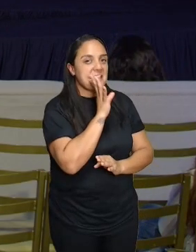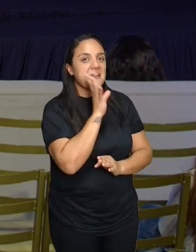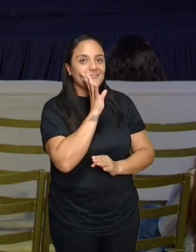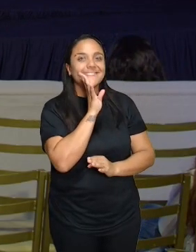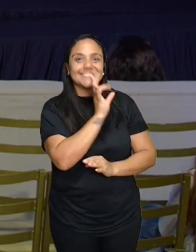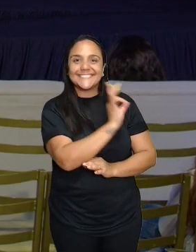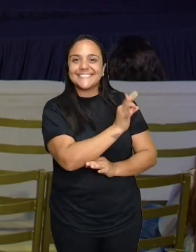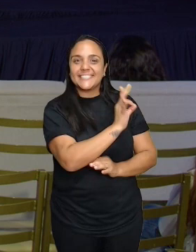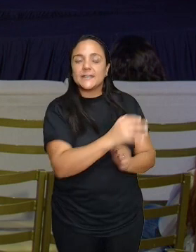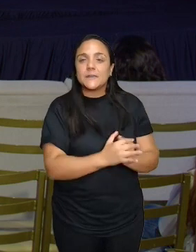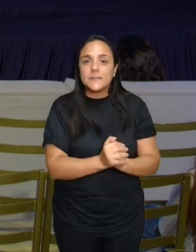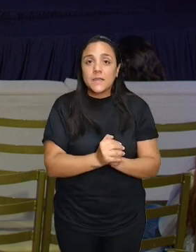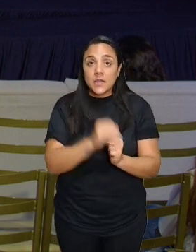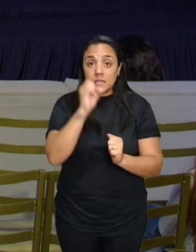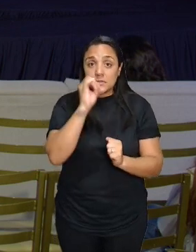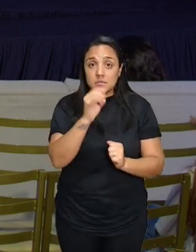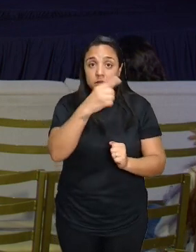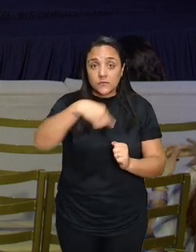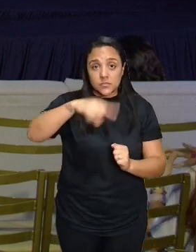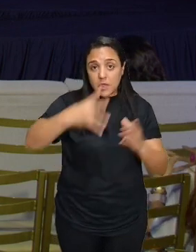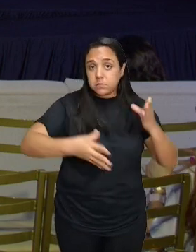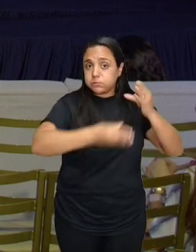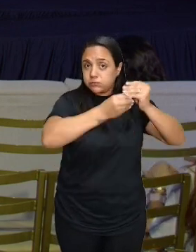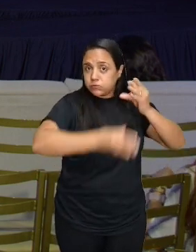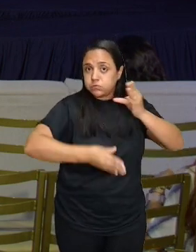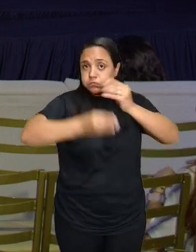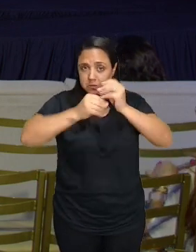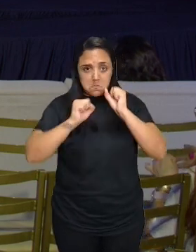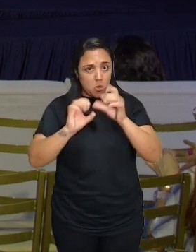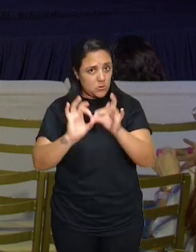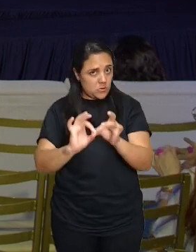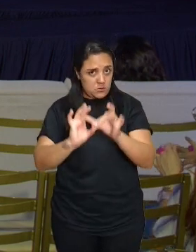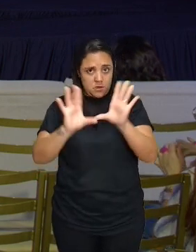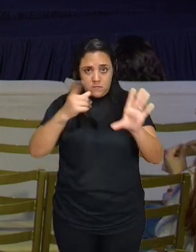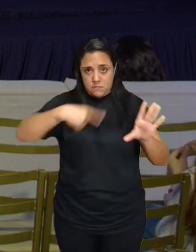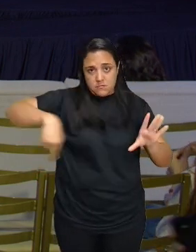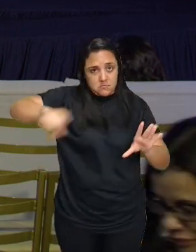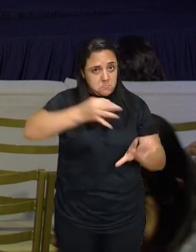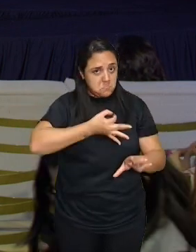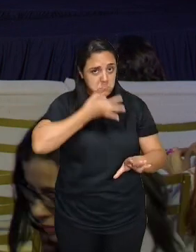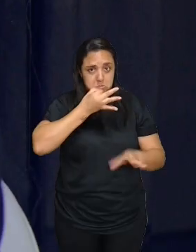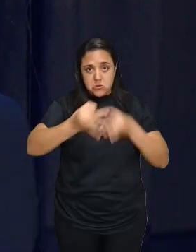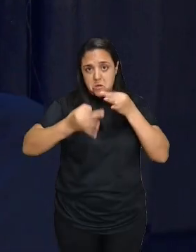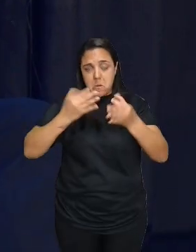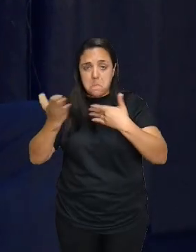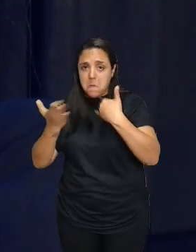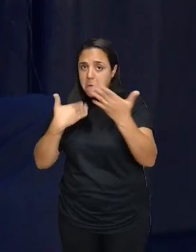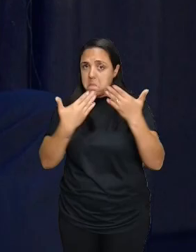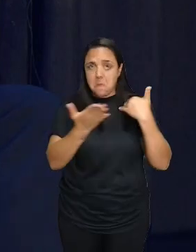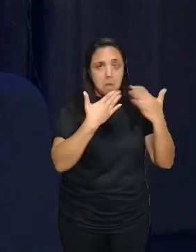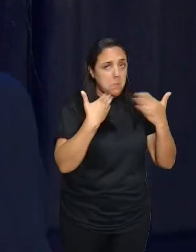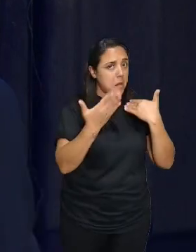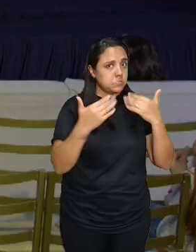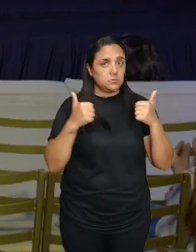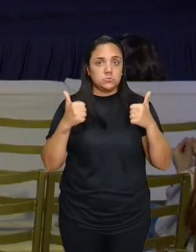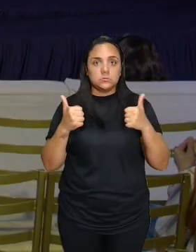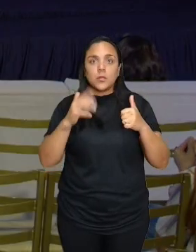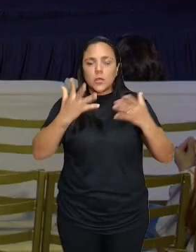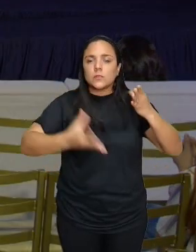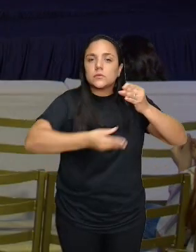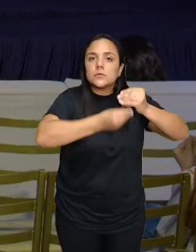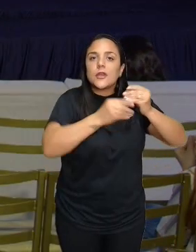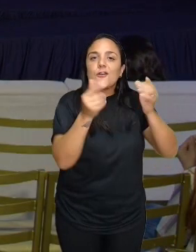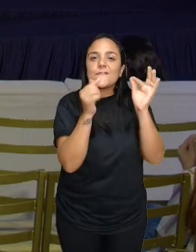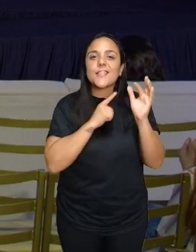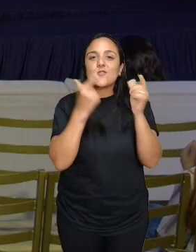quem quiser ir complementando, se quiser falar alguma coisa, um grande bate-papo aí. Eu gostei. Eu só queria falar uma frase que o Morris